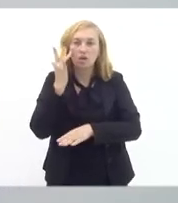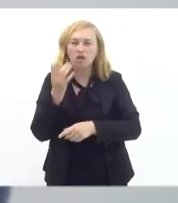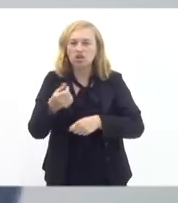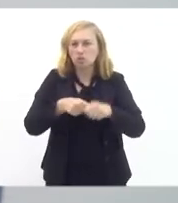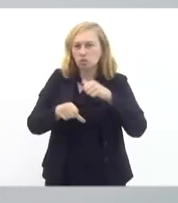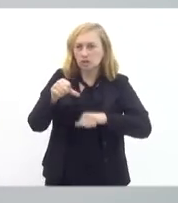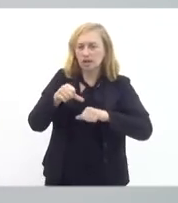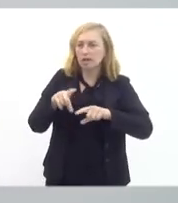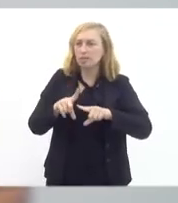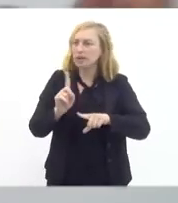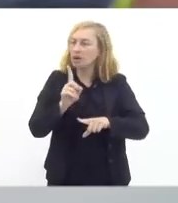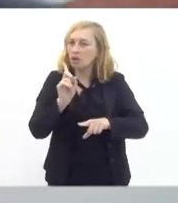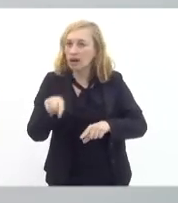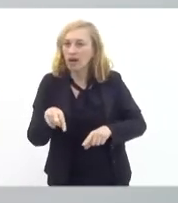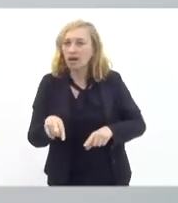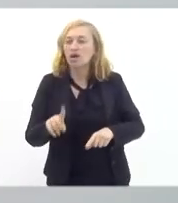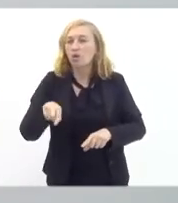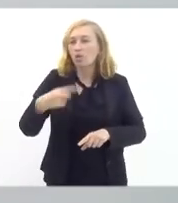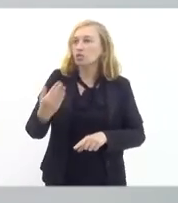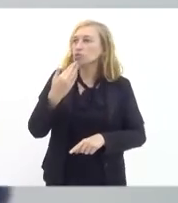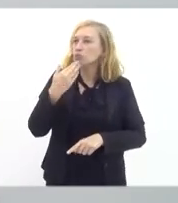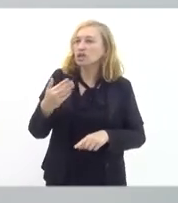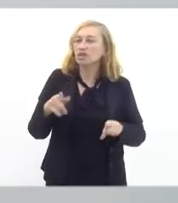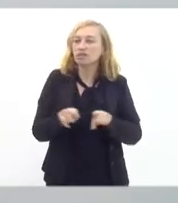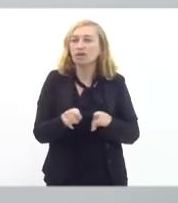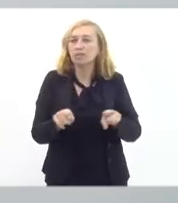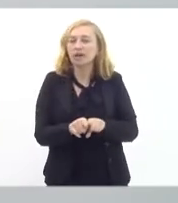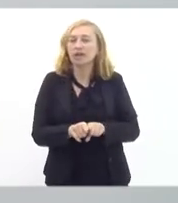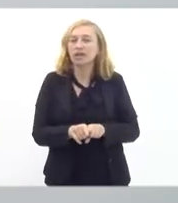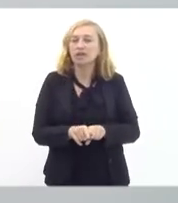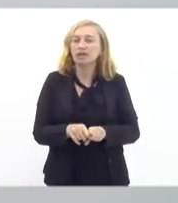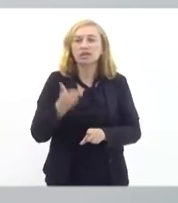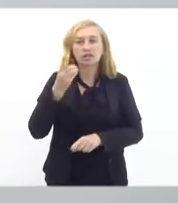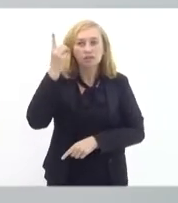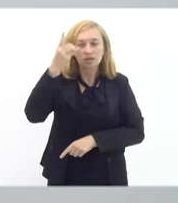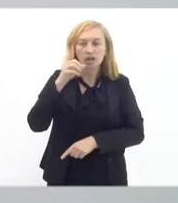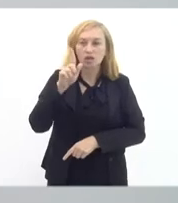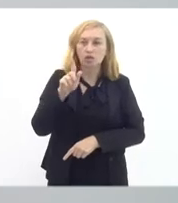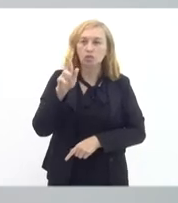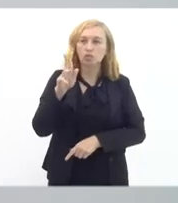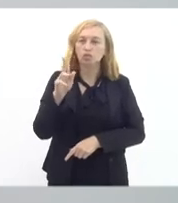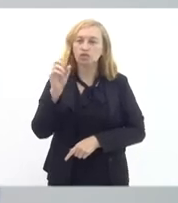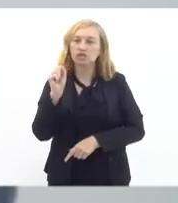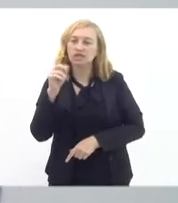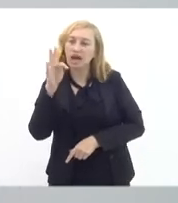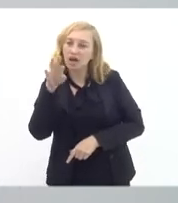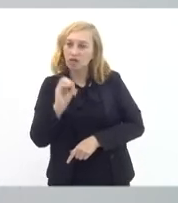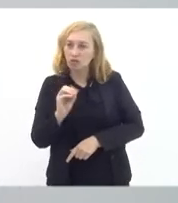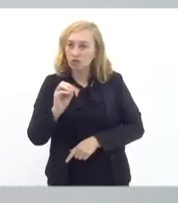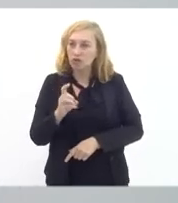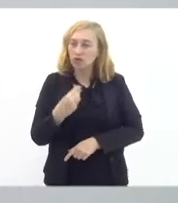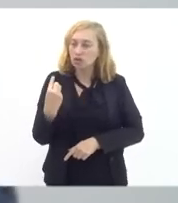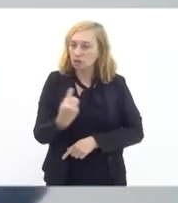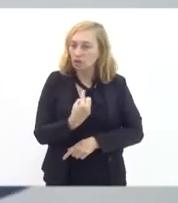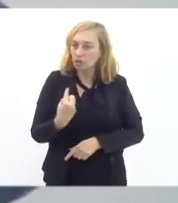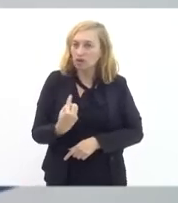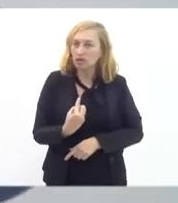contrário, mas não é. Então, outro pedido também para o deputado Gustavo Schmidt é que a gente